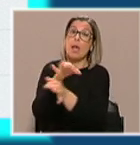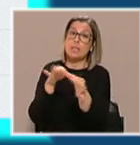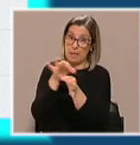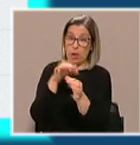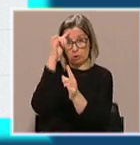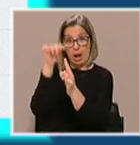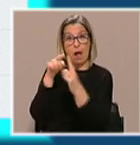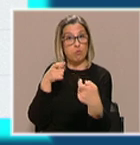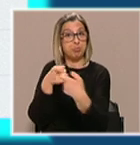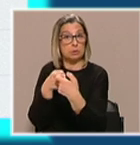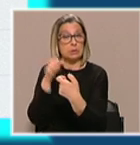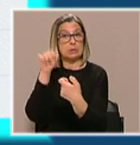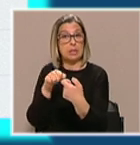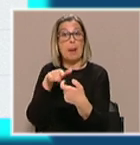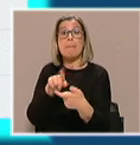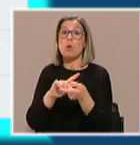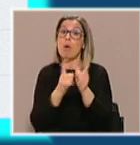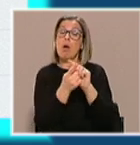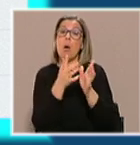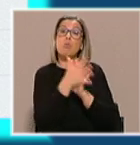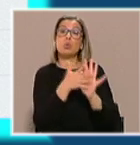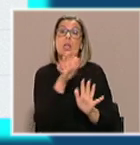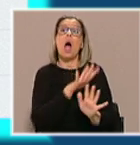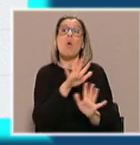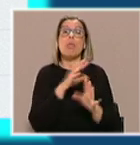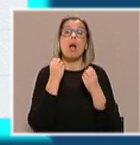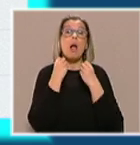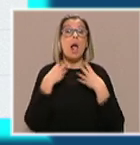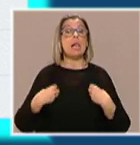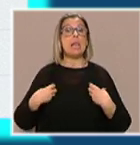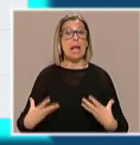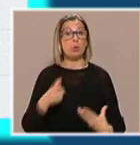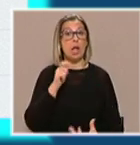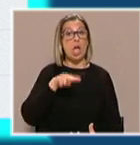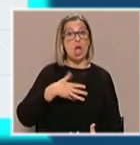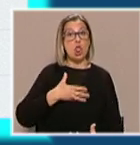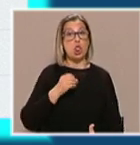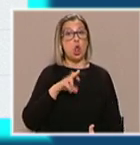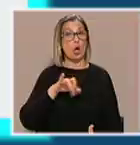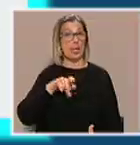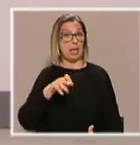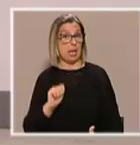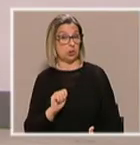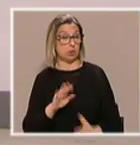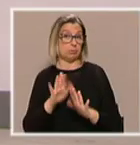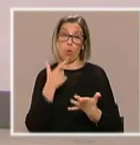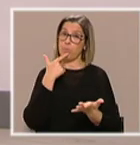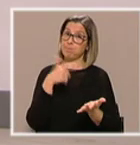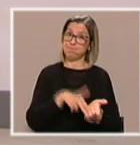produzidas pelas glândulas endócrinas. Logo, esta afirmação é falsa.